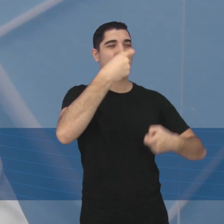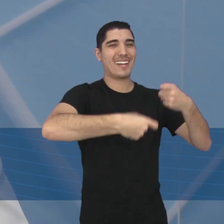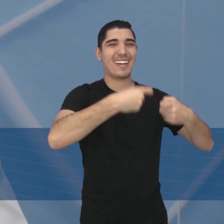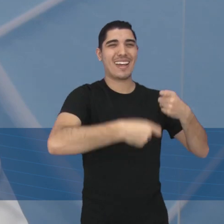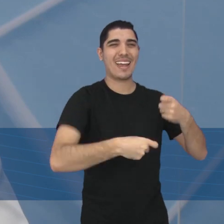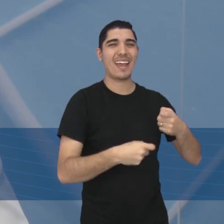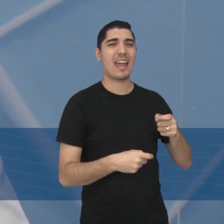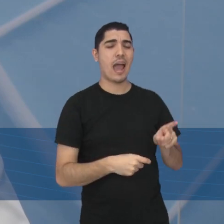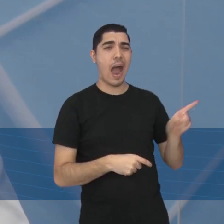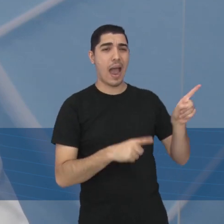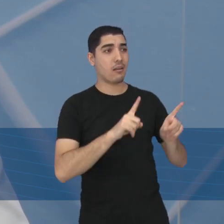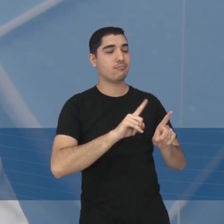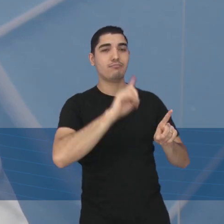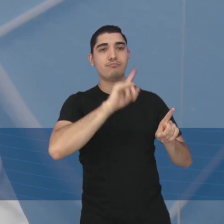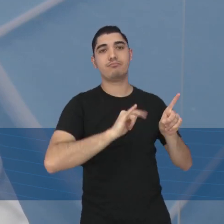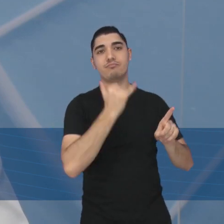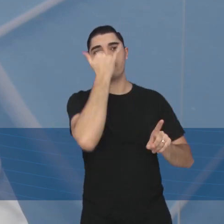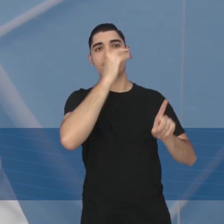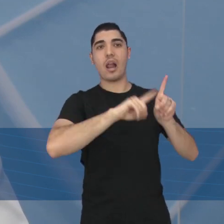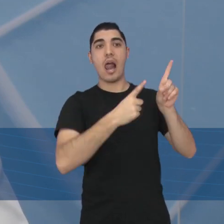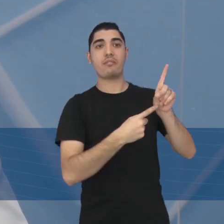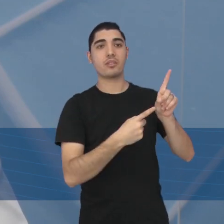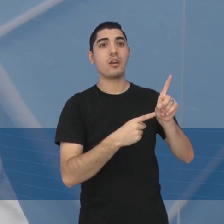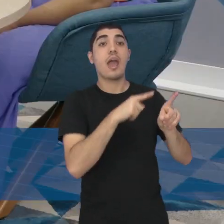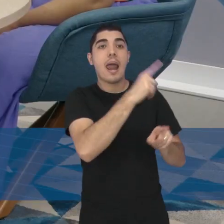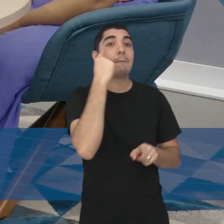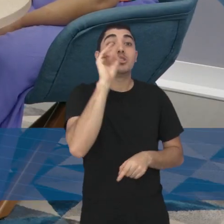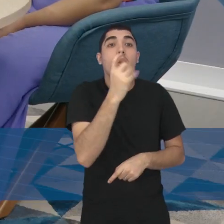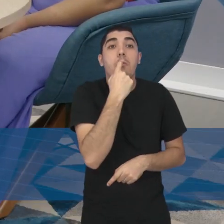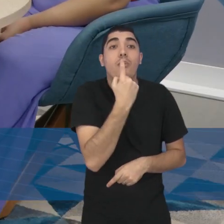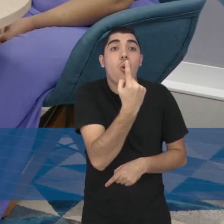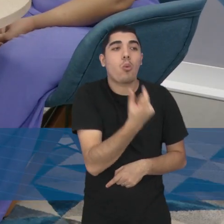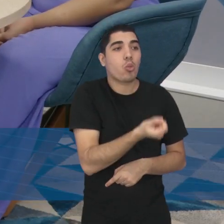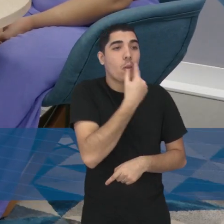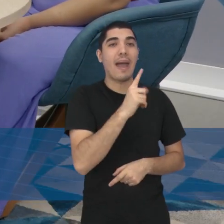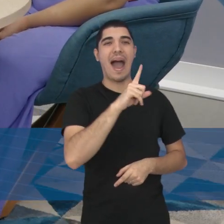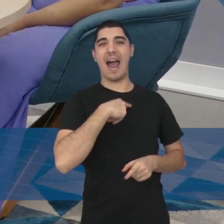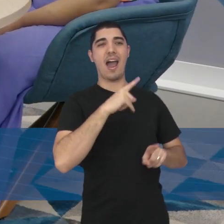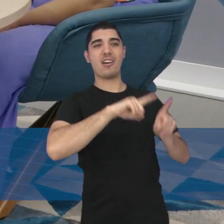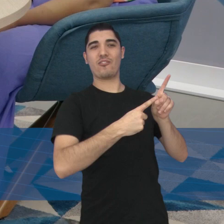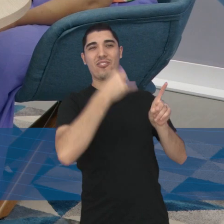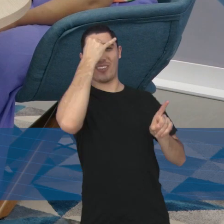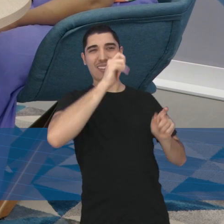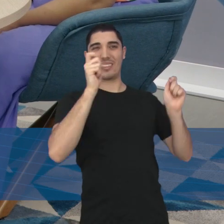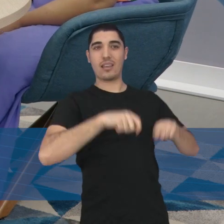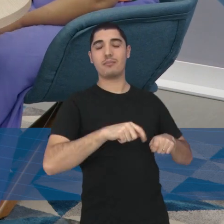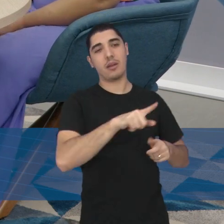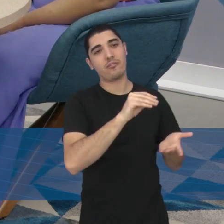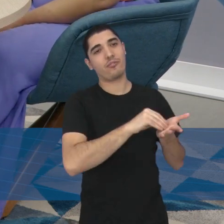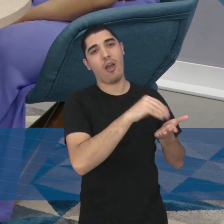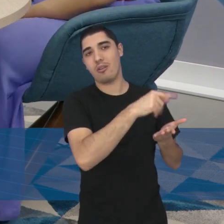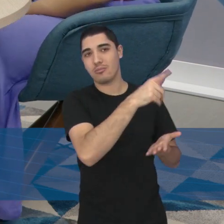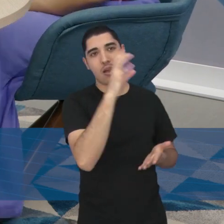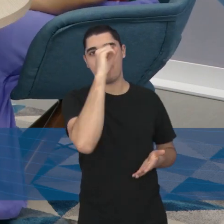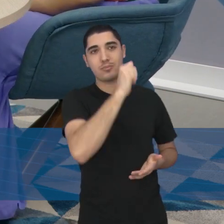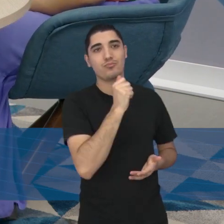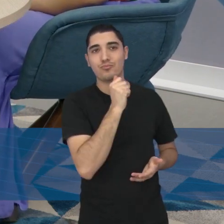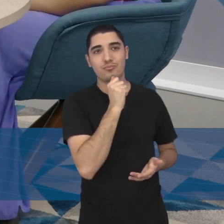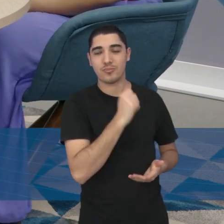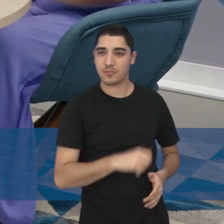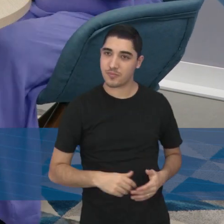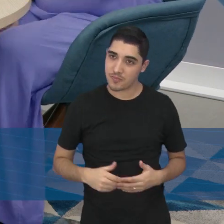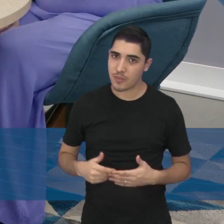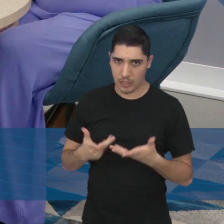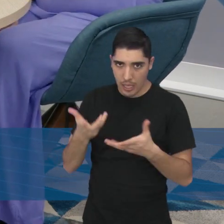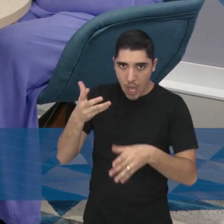Janaína, eu não sabia. Então, assim, falta de informação. Sem dúvida. Quer complementar? Eu acho que é isso, né?